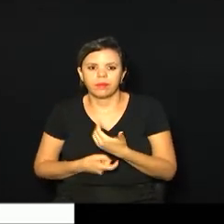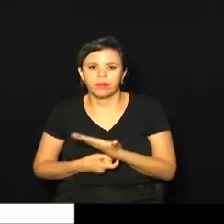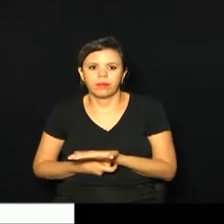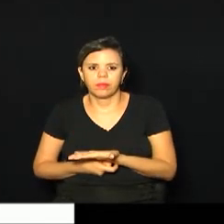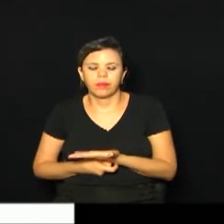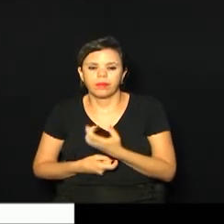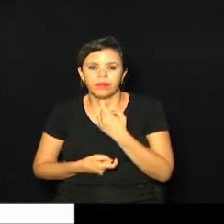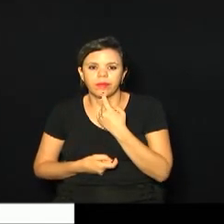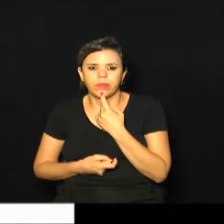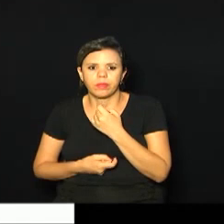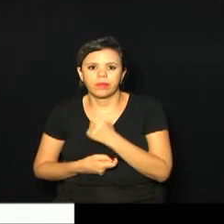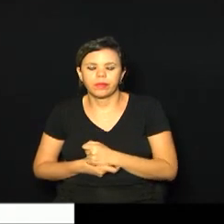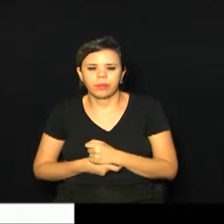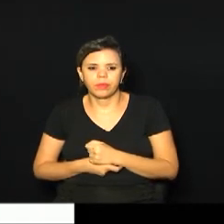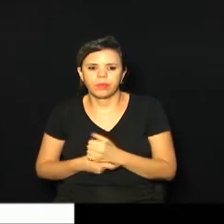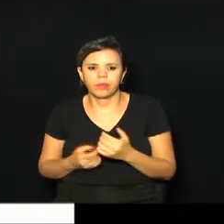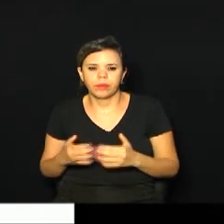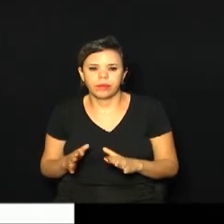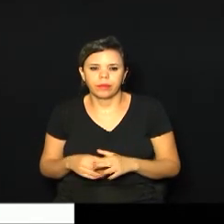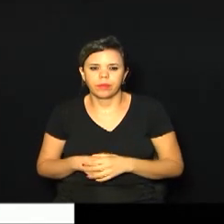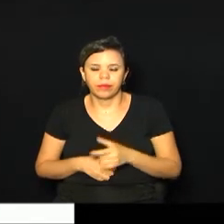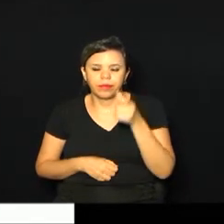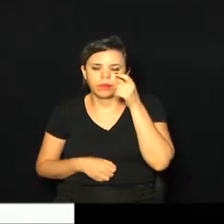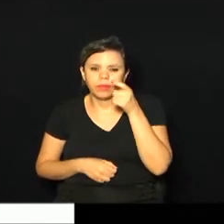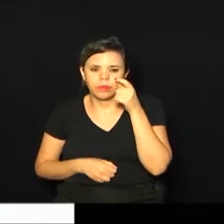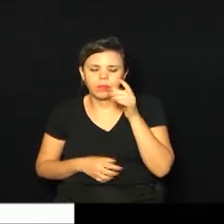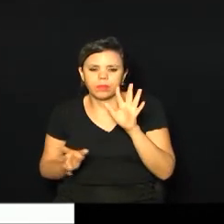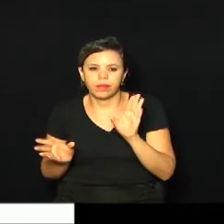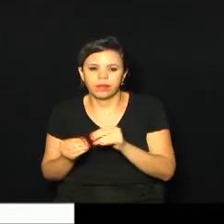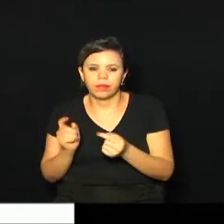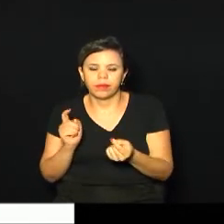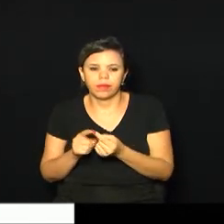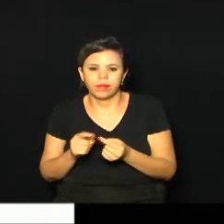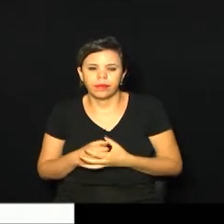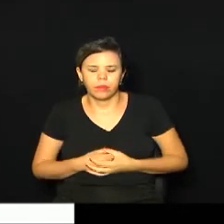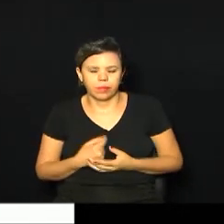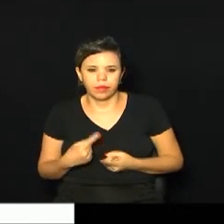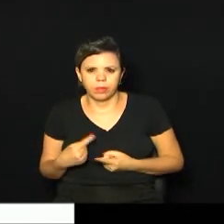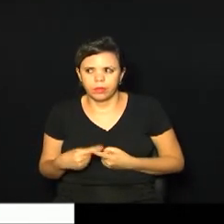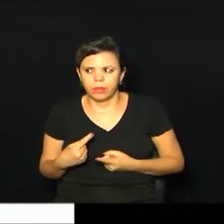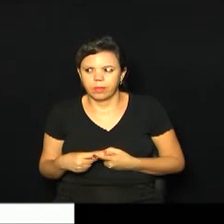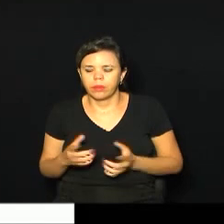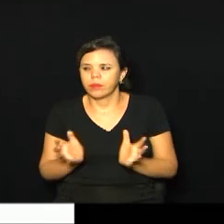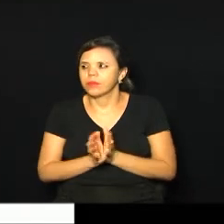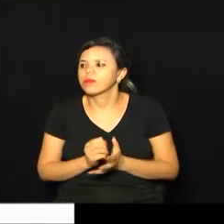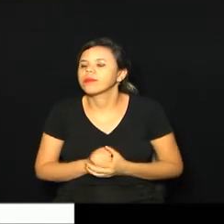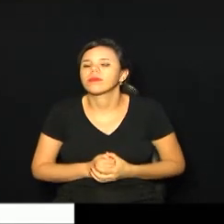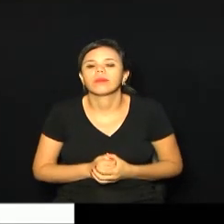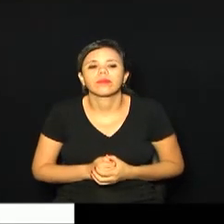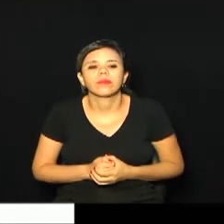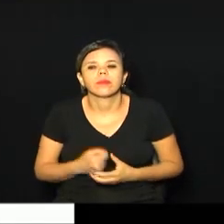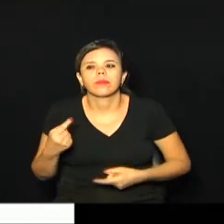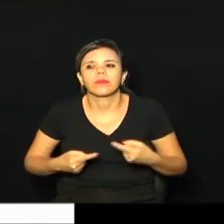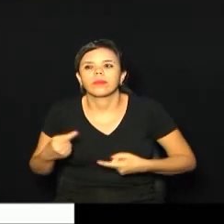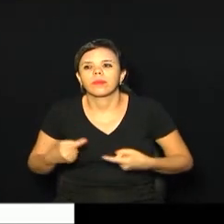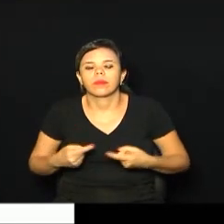APA Campinas. Assim, quando você abre, você já tem, então, a finalidade do porquê esta comissão está